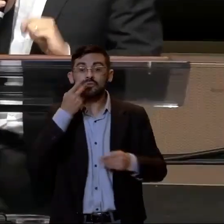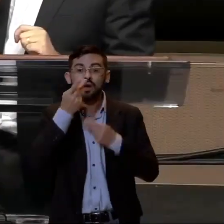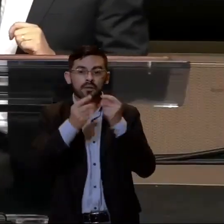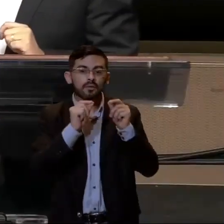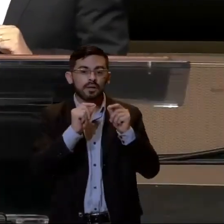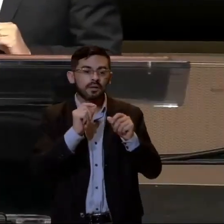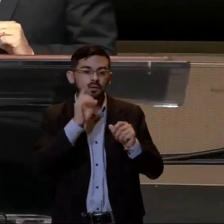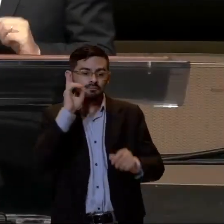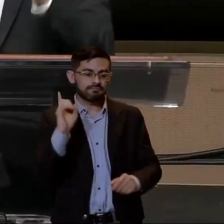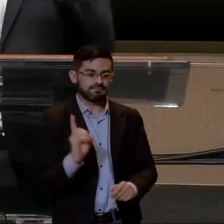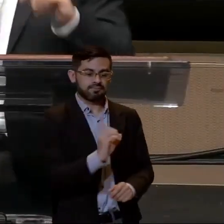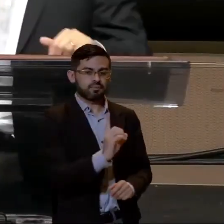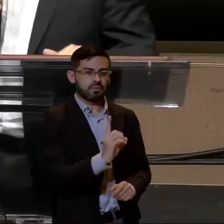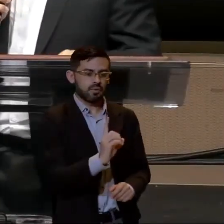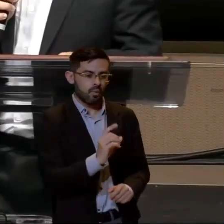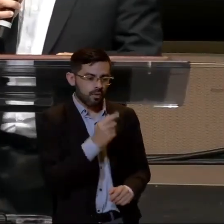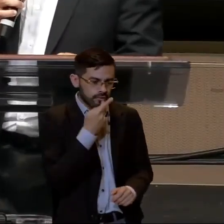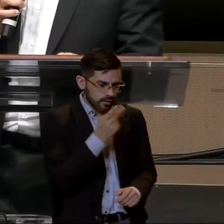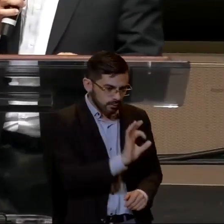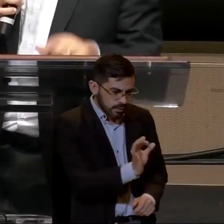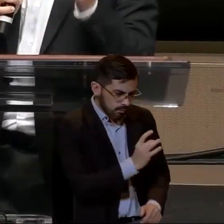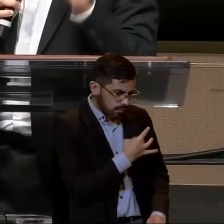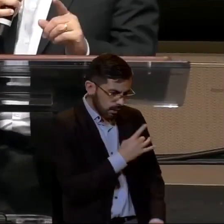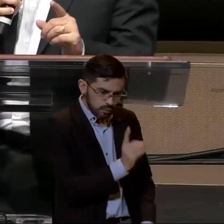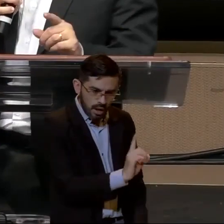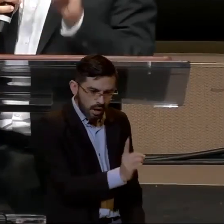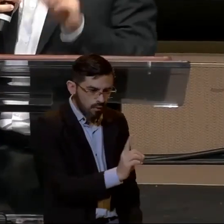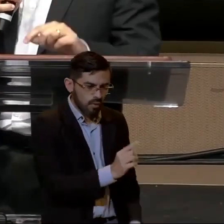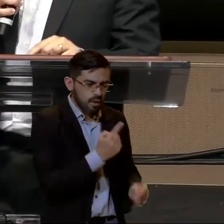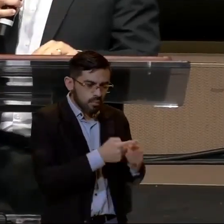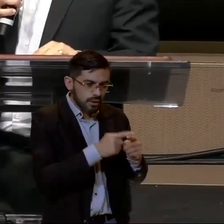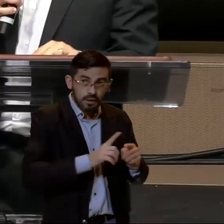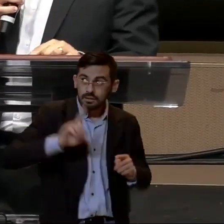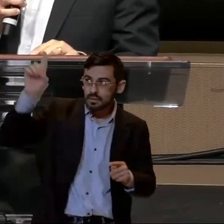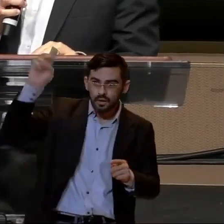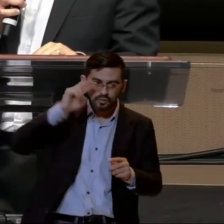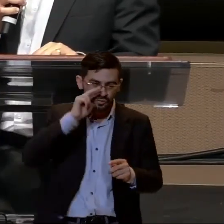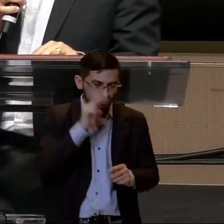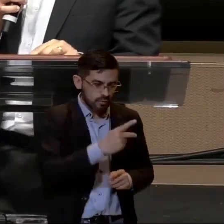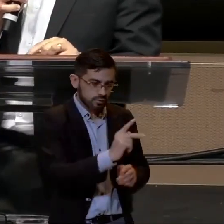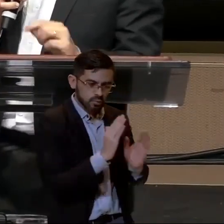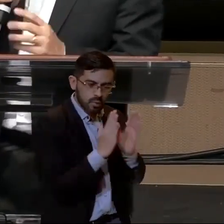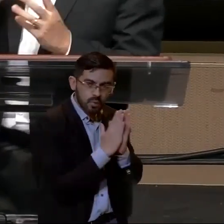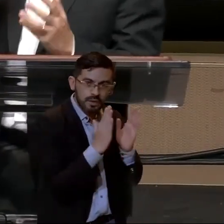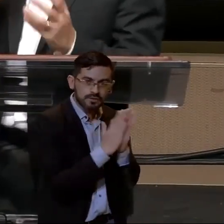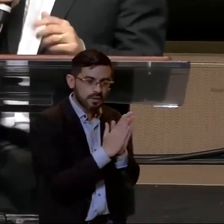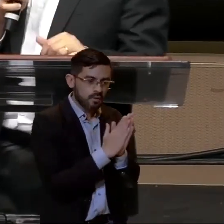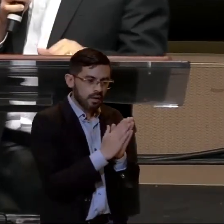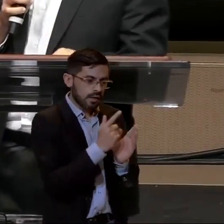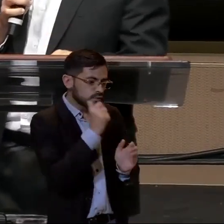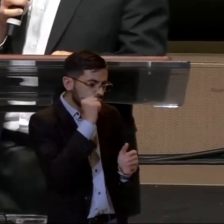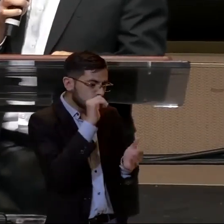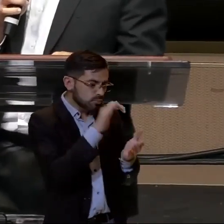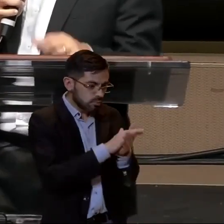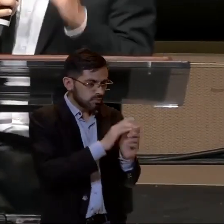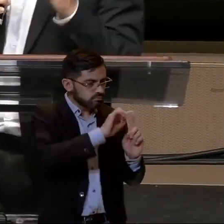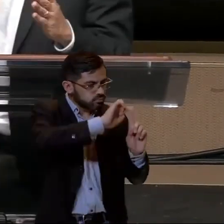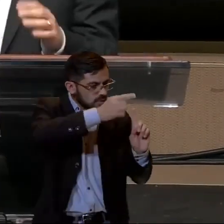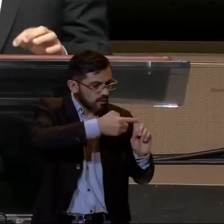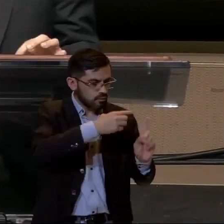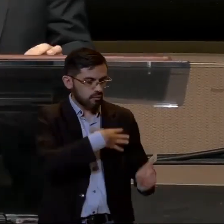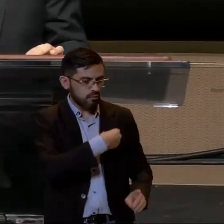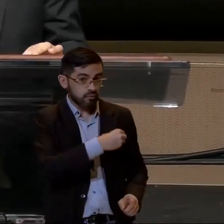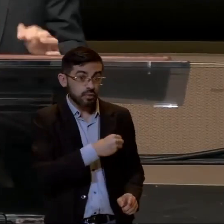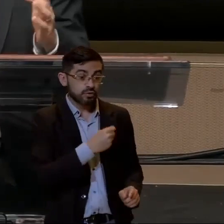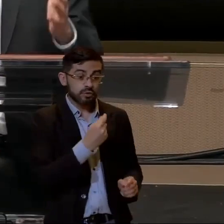Mas o anjo lhe disse: não tenha medo, Zacarias, pois Deus ouviu a sua oração. A sua esposa vai ter um filho e